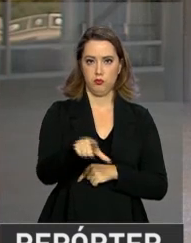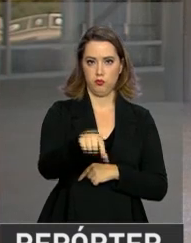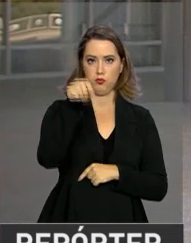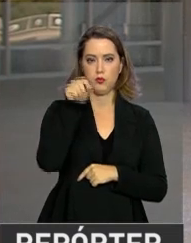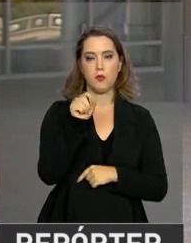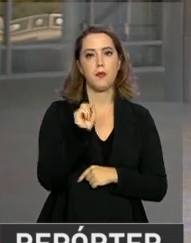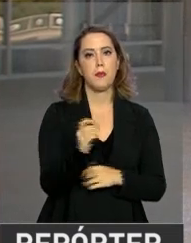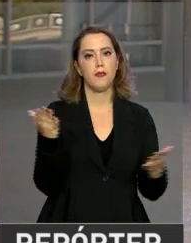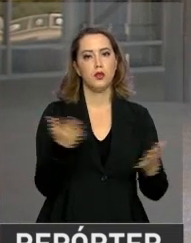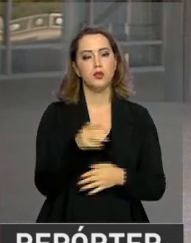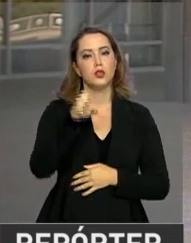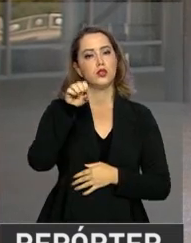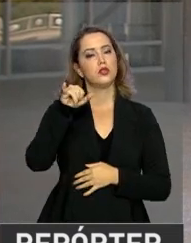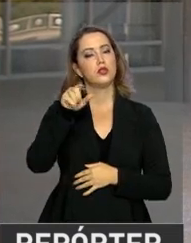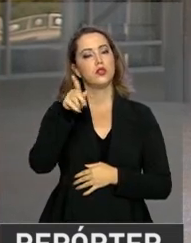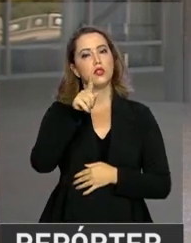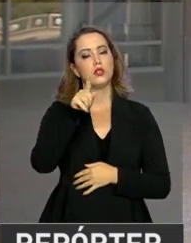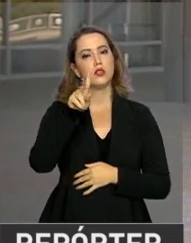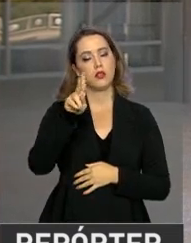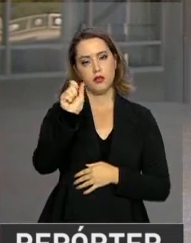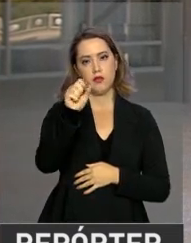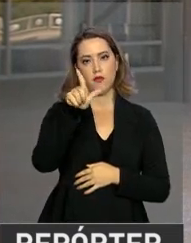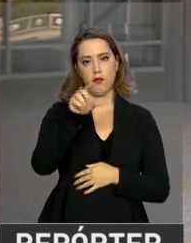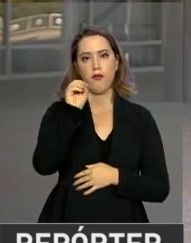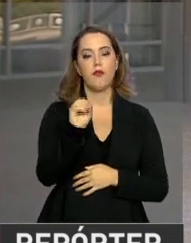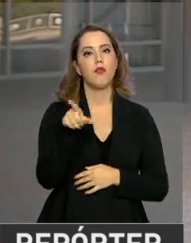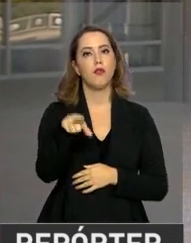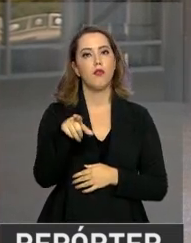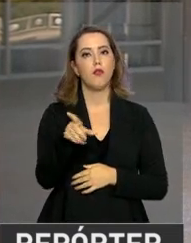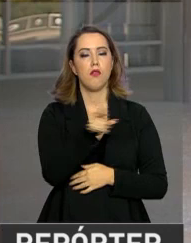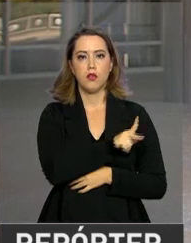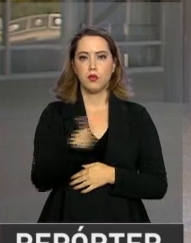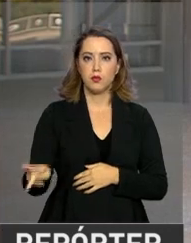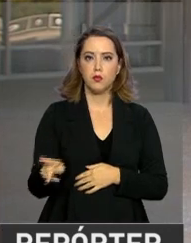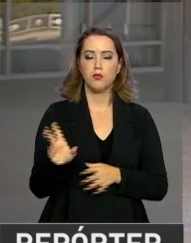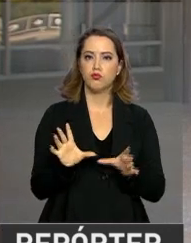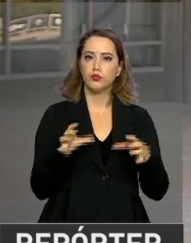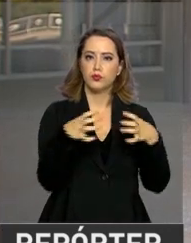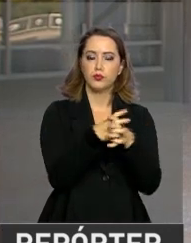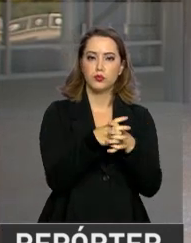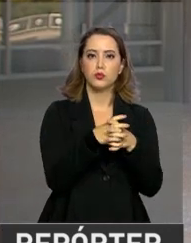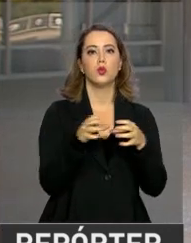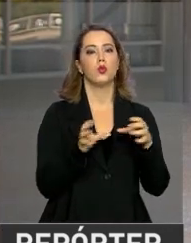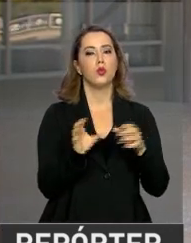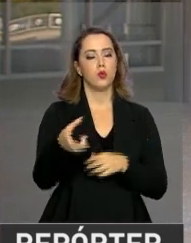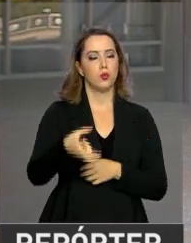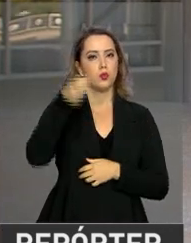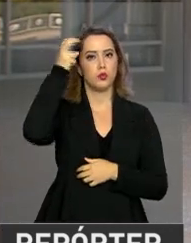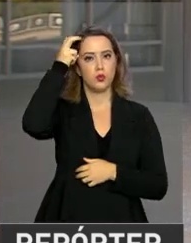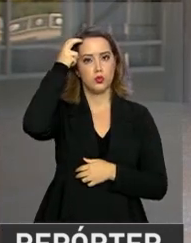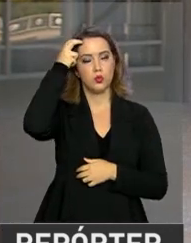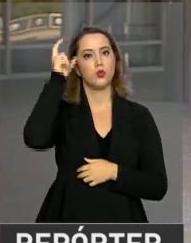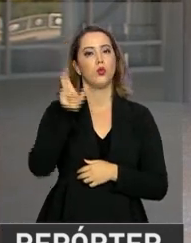Erivaldo Oliveira da Silva para o cargo de presidente da Fundação Cultural Palmares. Ele é economista e administrador,